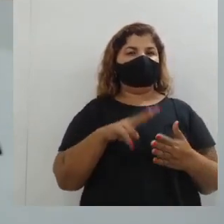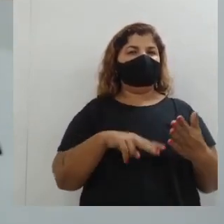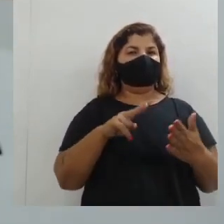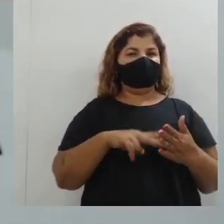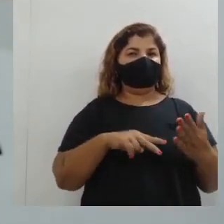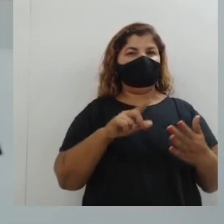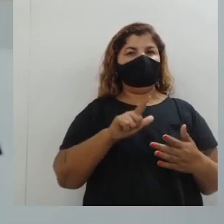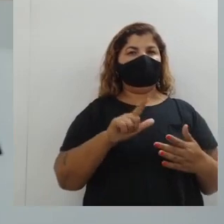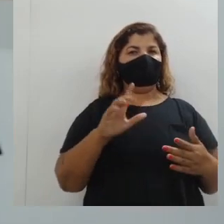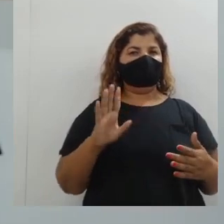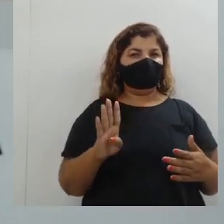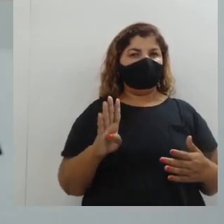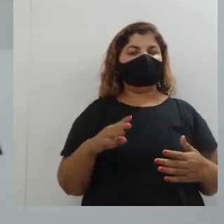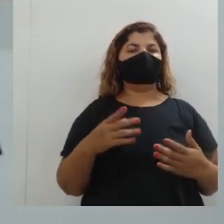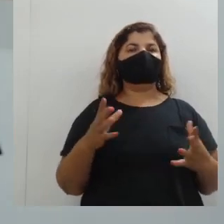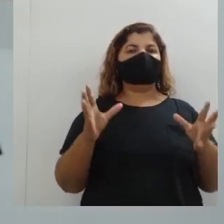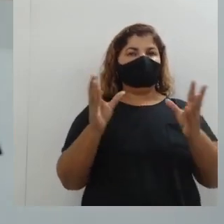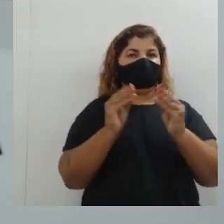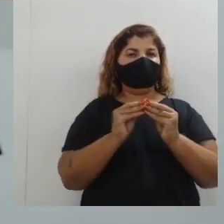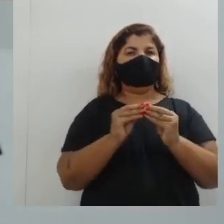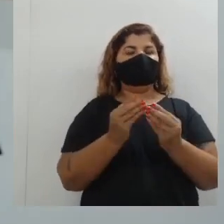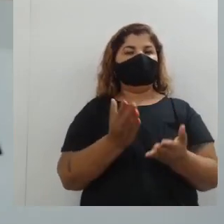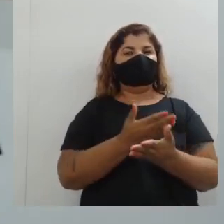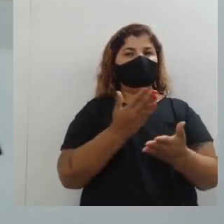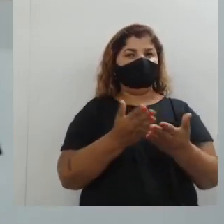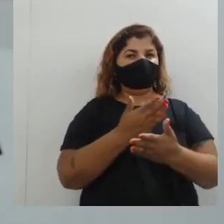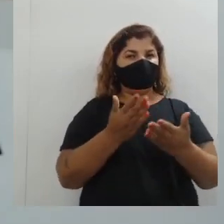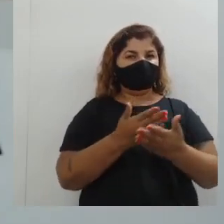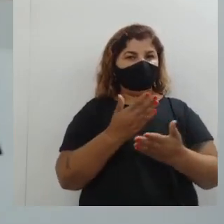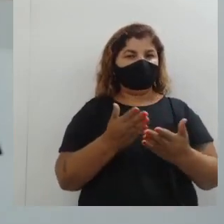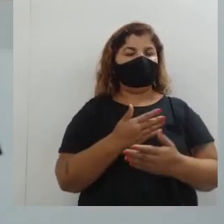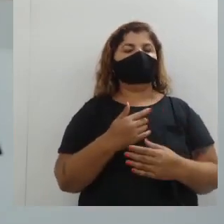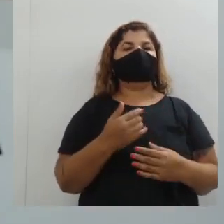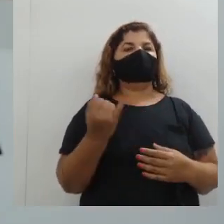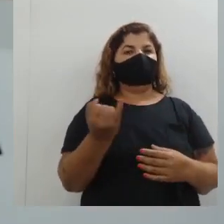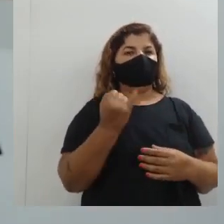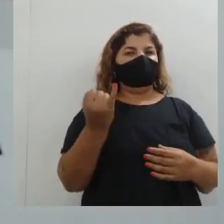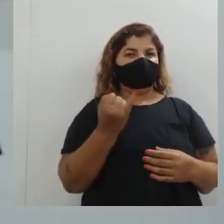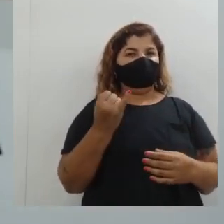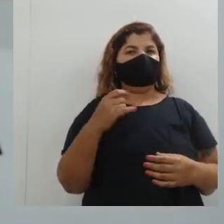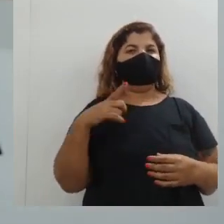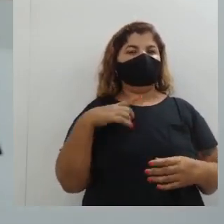Lima Barreto. Pega aí o resumo da obra Triste Fim de Policarpo Quaresma, é bem interessante e